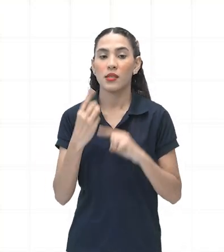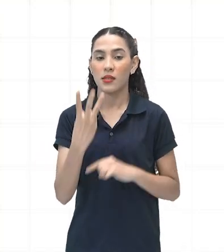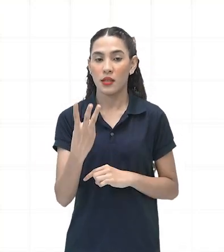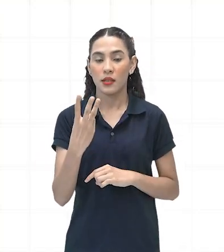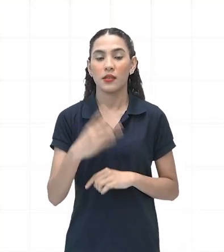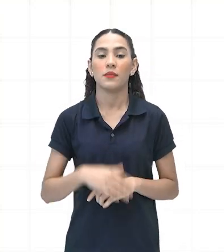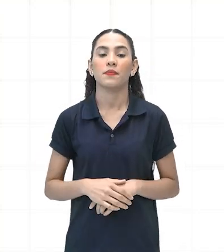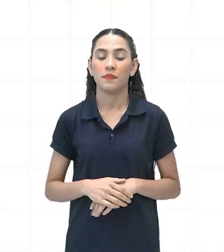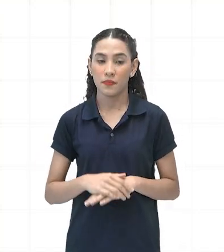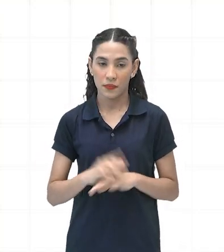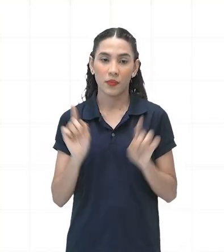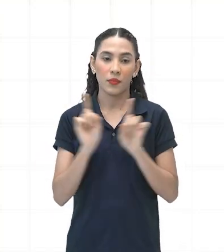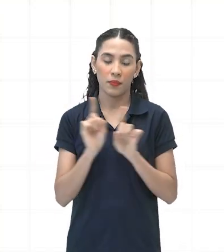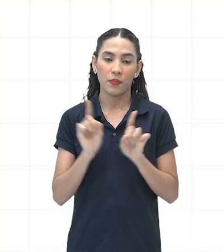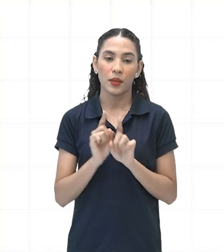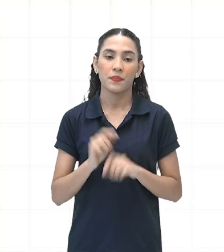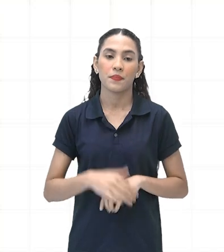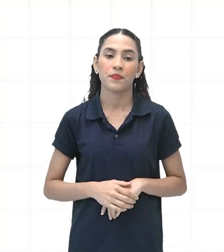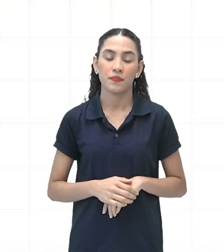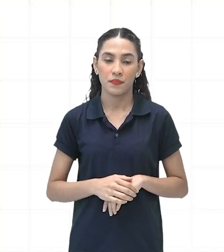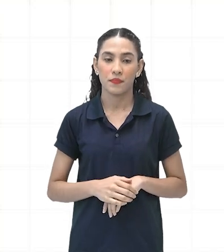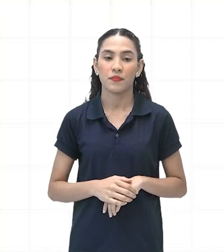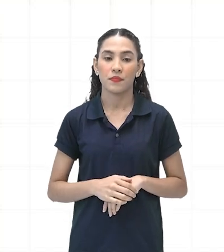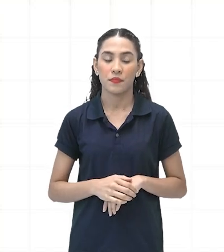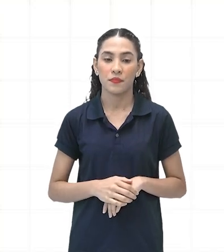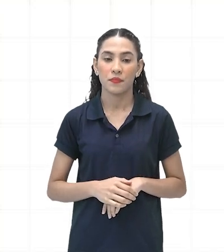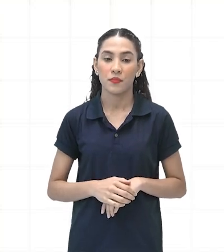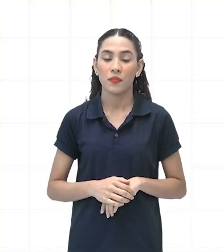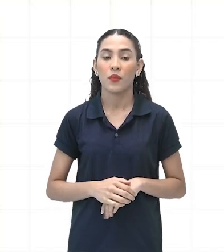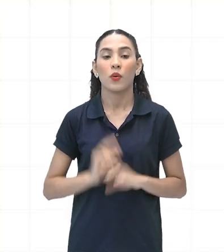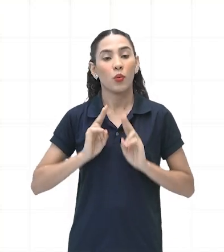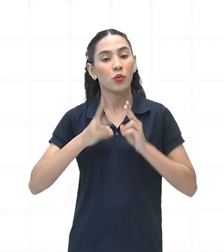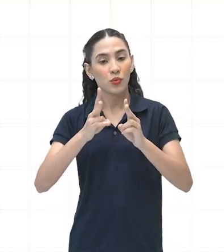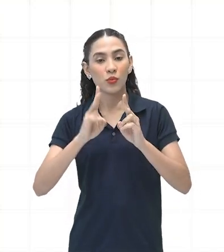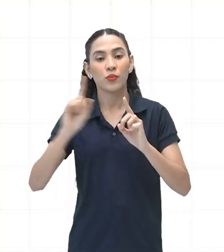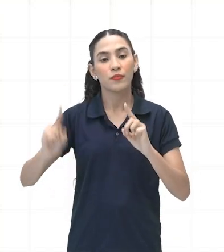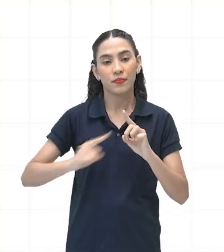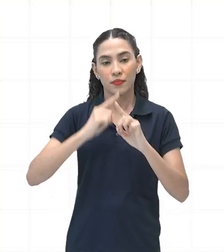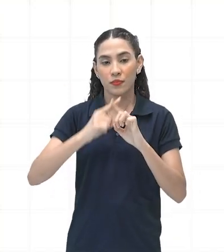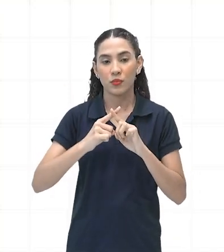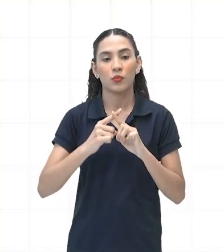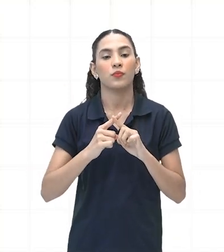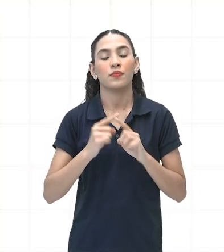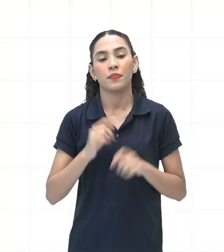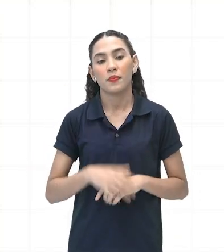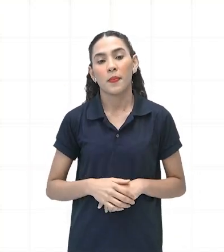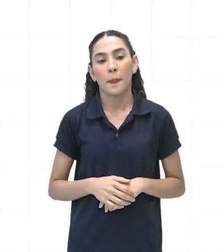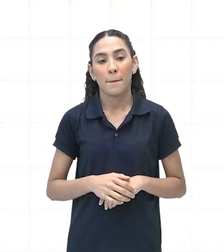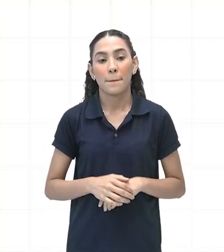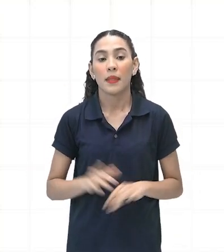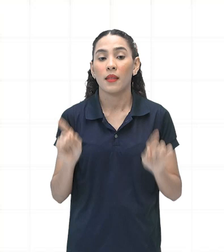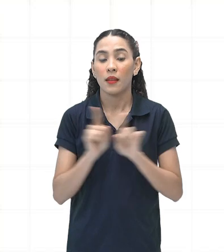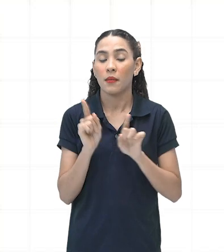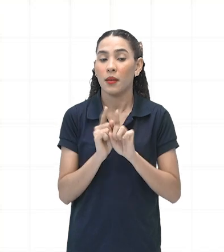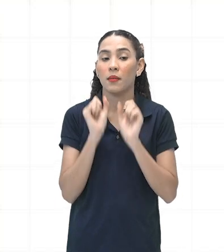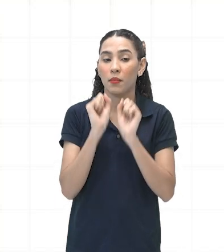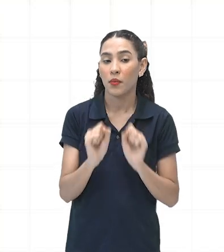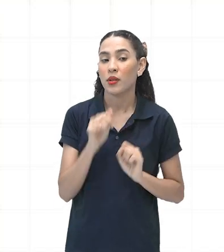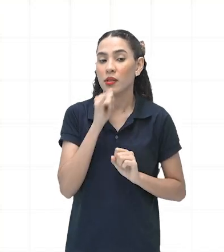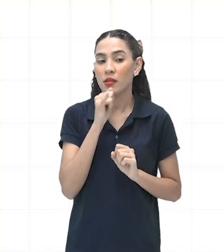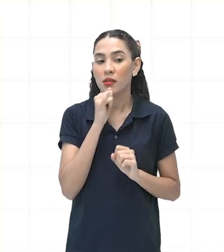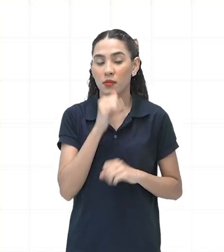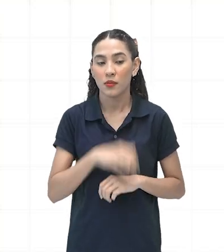3, certo? Então, eu estou fatorando. Continua sendo o mesmo número 12. Eu também posso escrever o